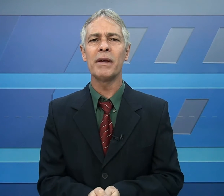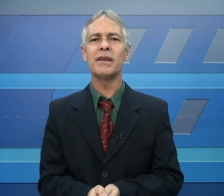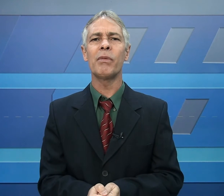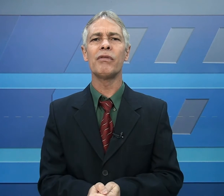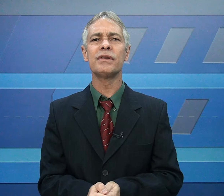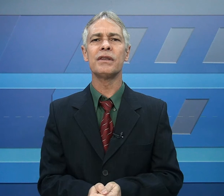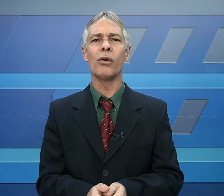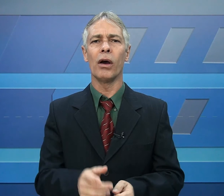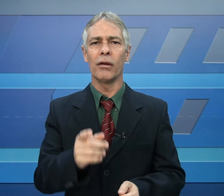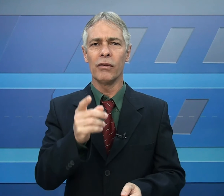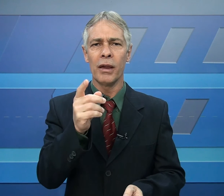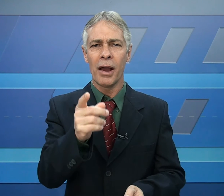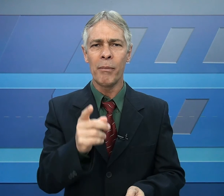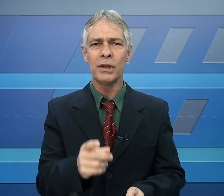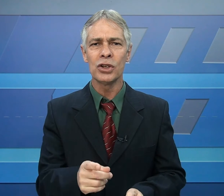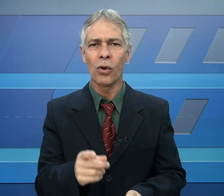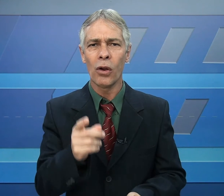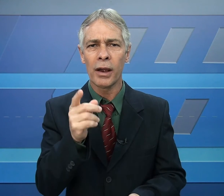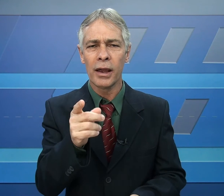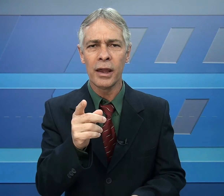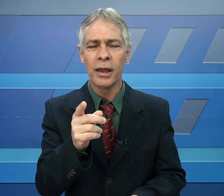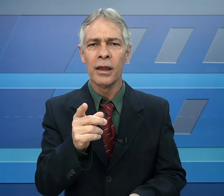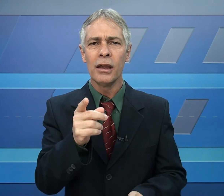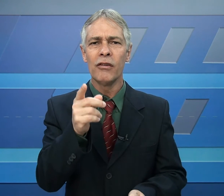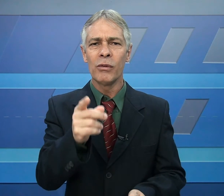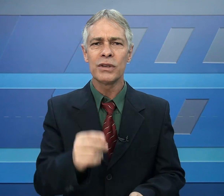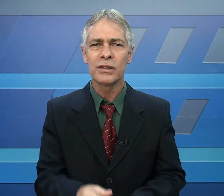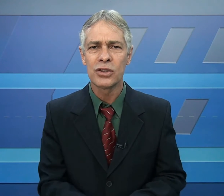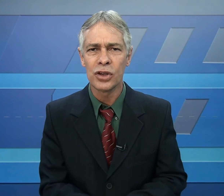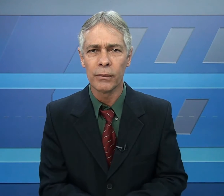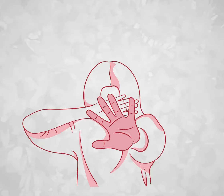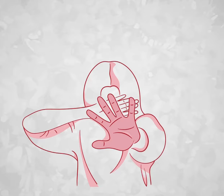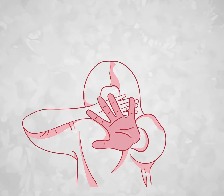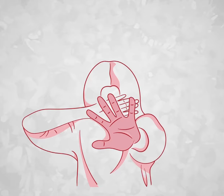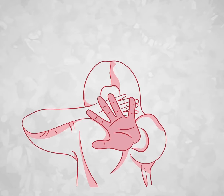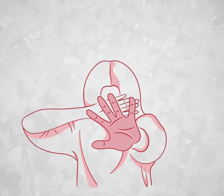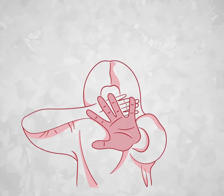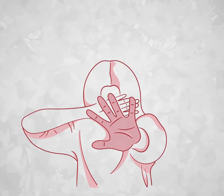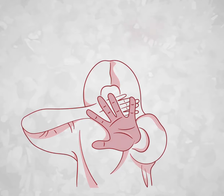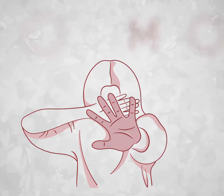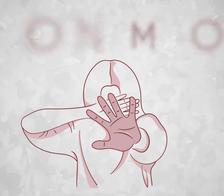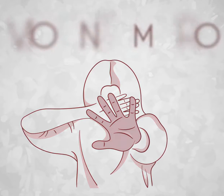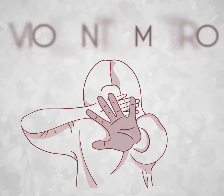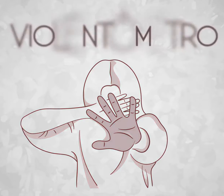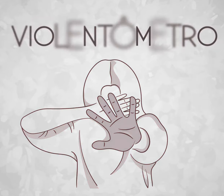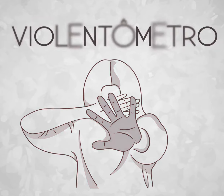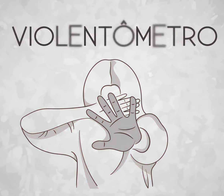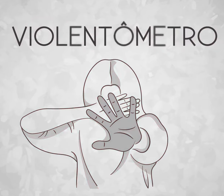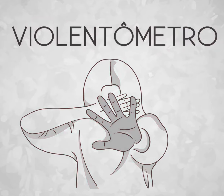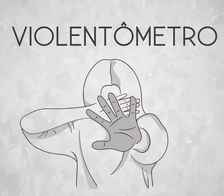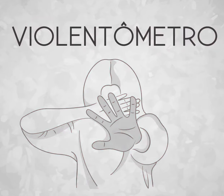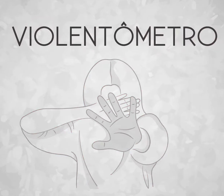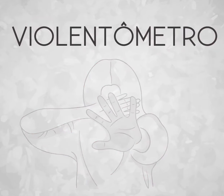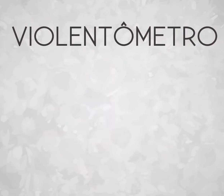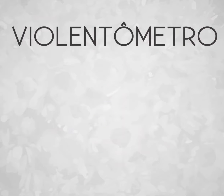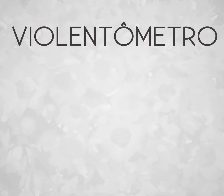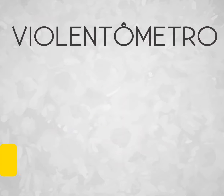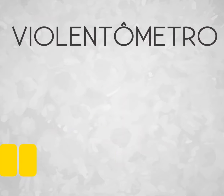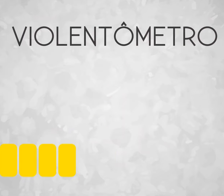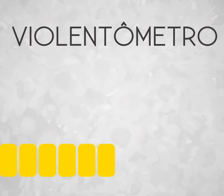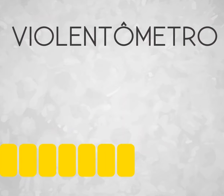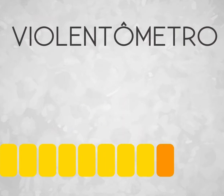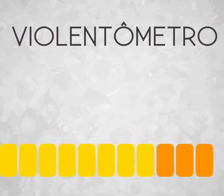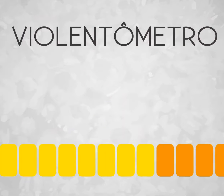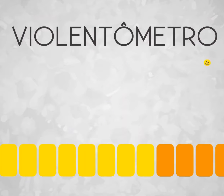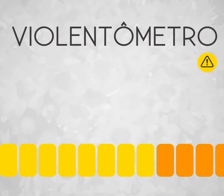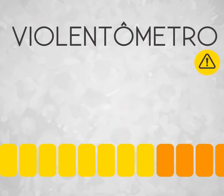gente vai passar para vocês agora. É rapidinho, coloca aí e vamos assistir. A violência contra a mulher está presente e tende